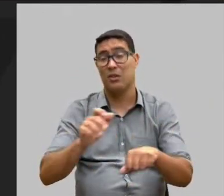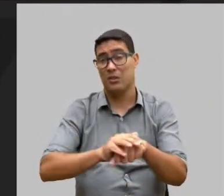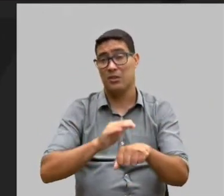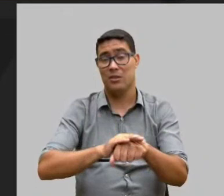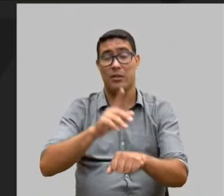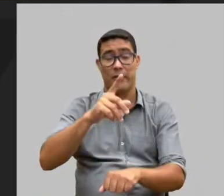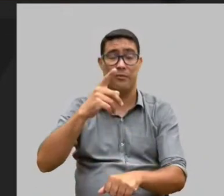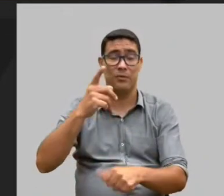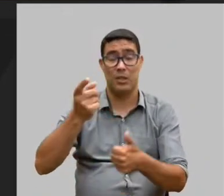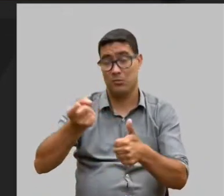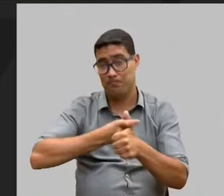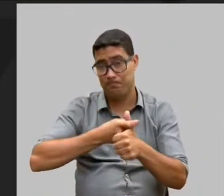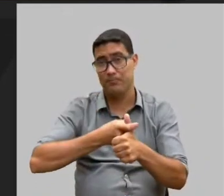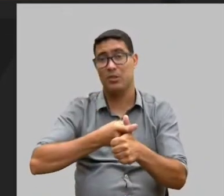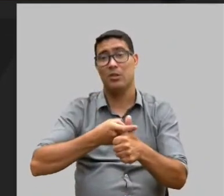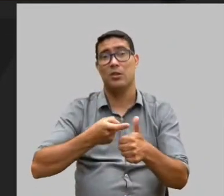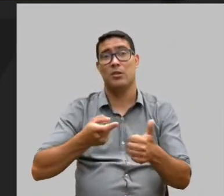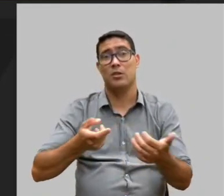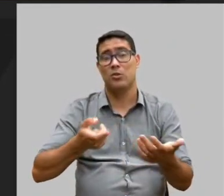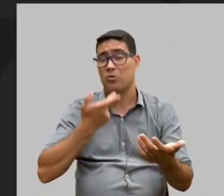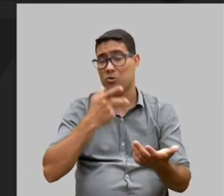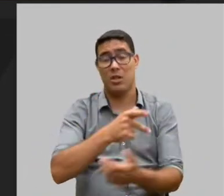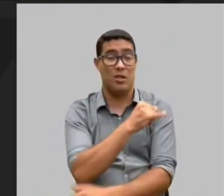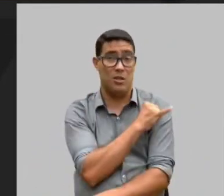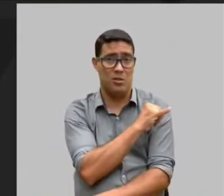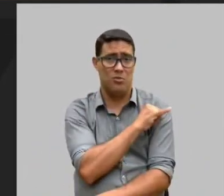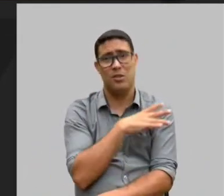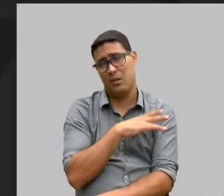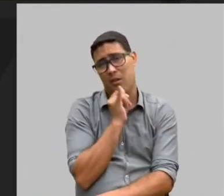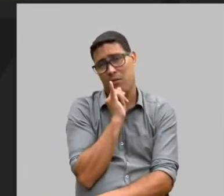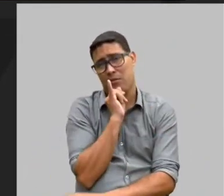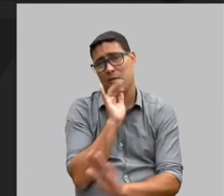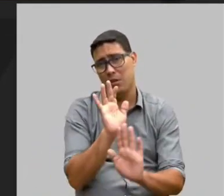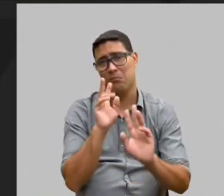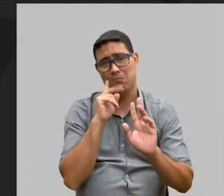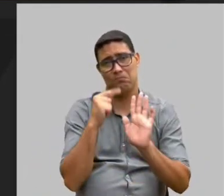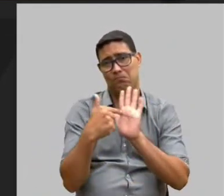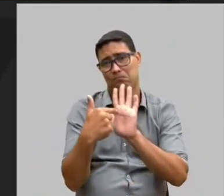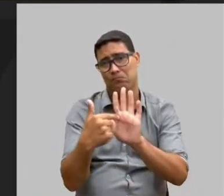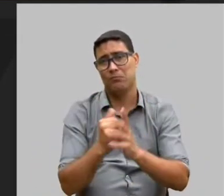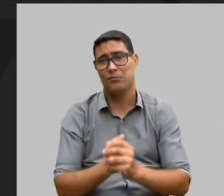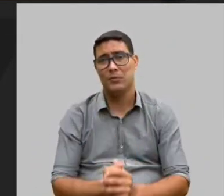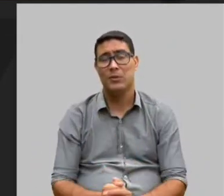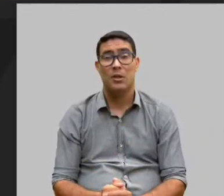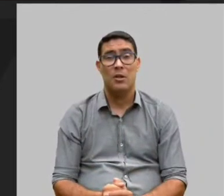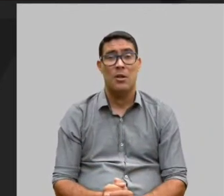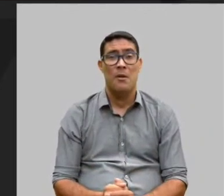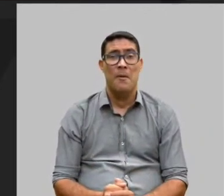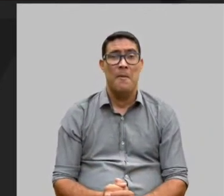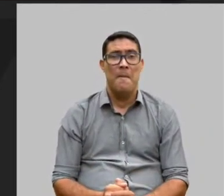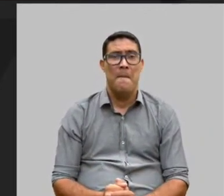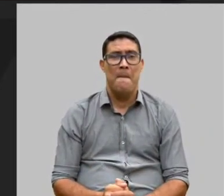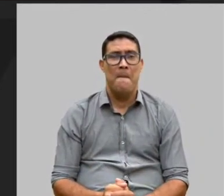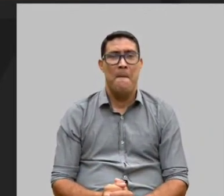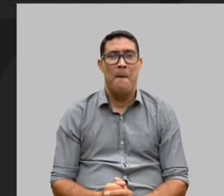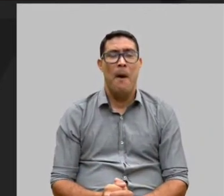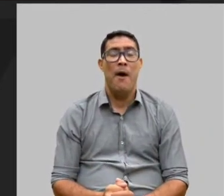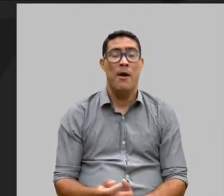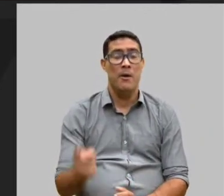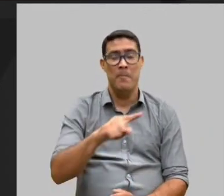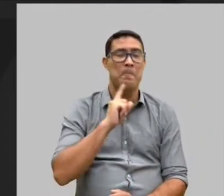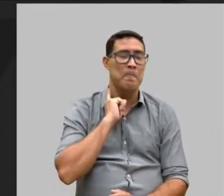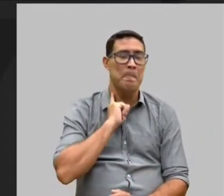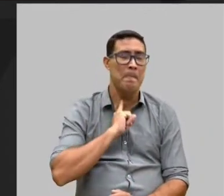dívida dos principais devedores aqui então eu coloquei Rio de Janeiro aqui como exemplo né po passar pro quadro seguinte Rio de Janeiro lá que tinha c